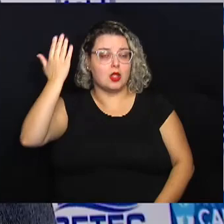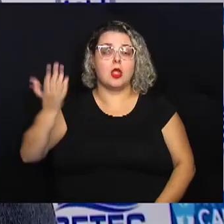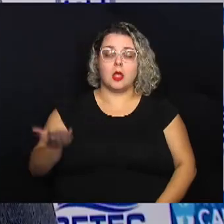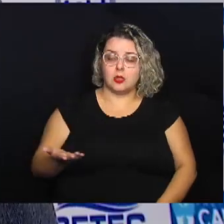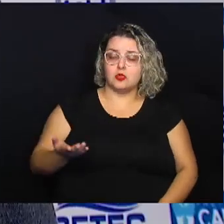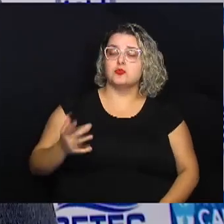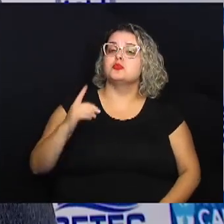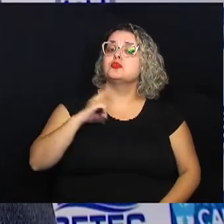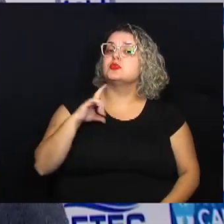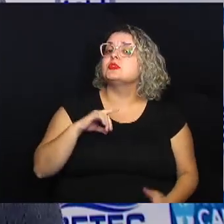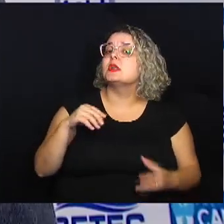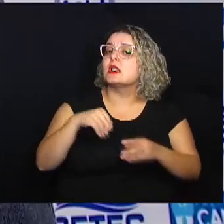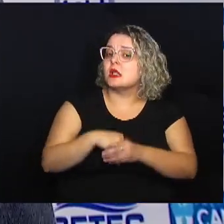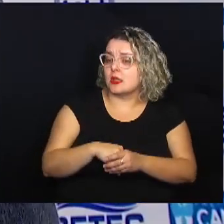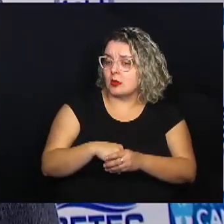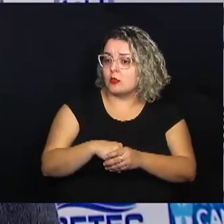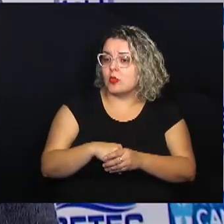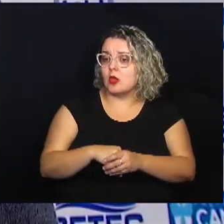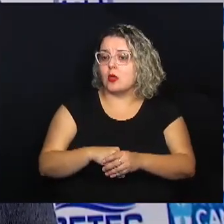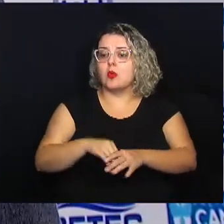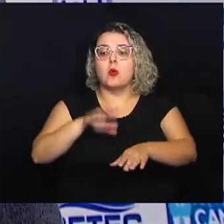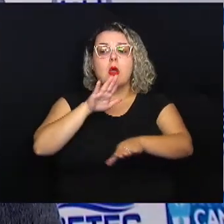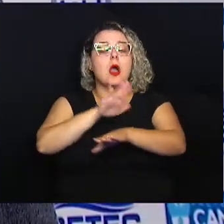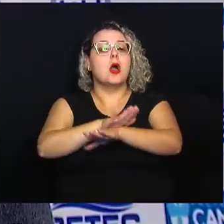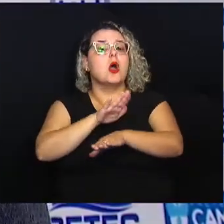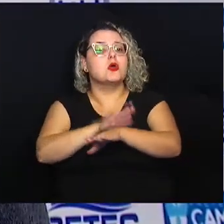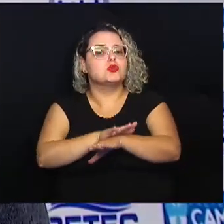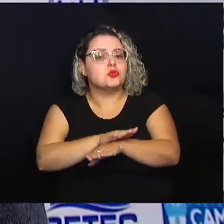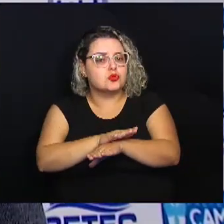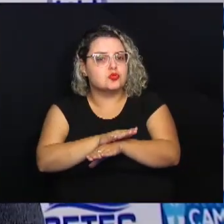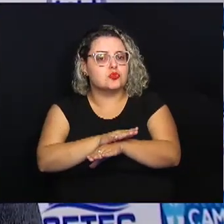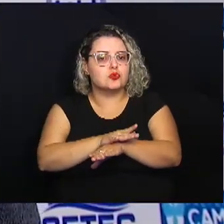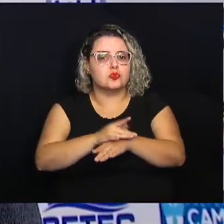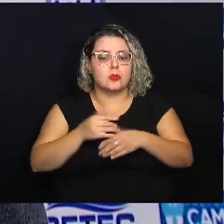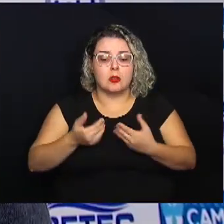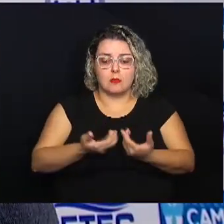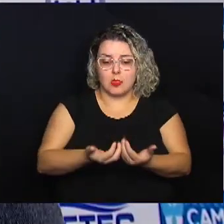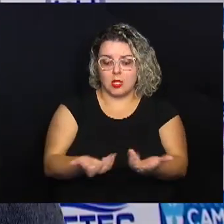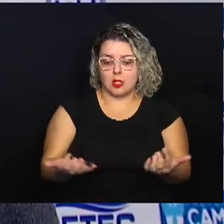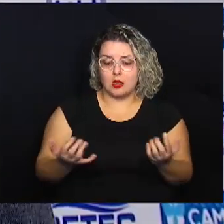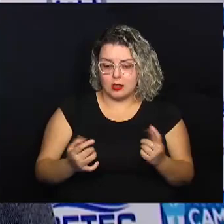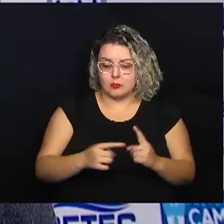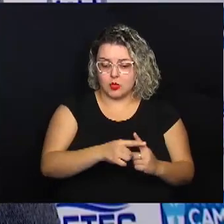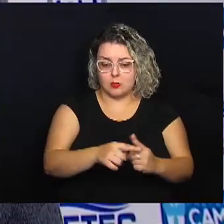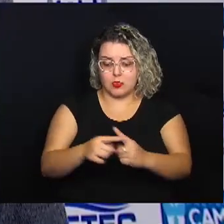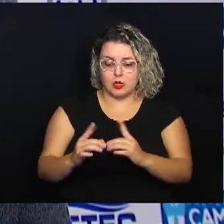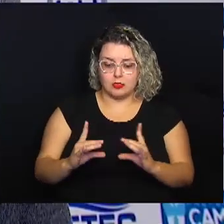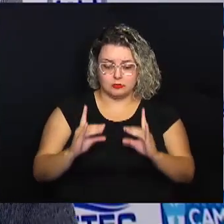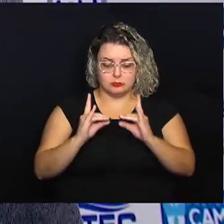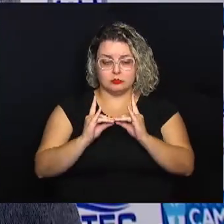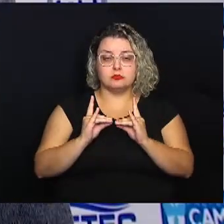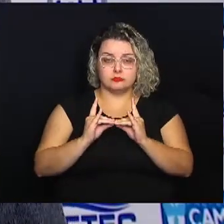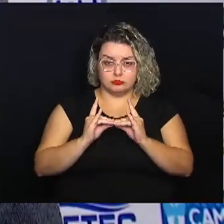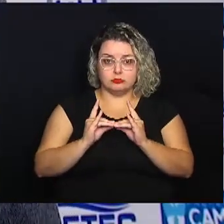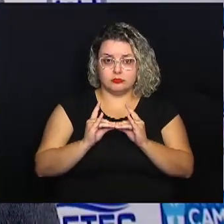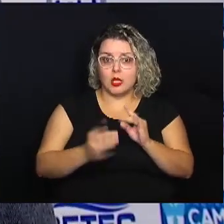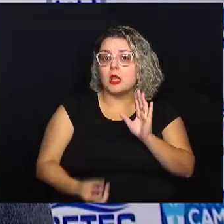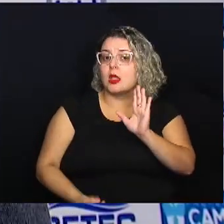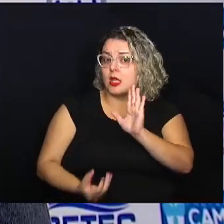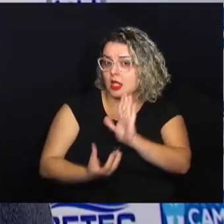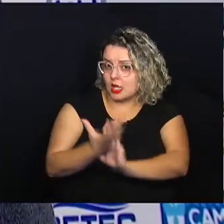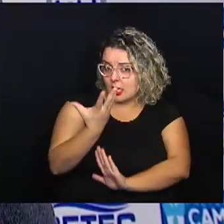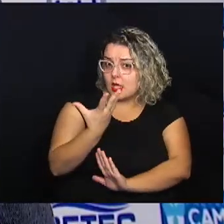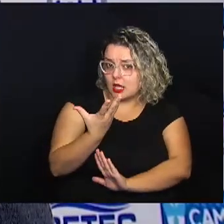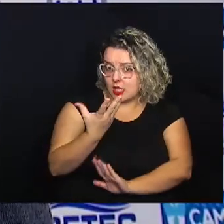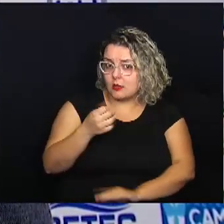a concessão de auxílio funeral. E a resolução que foi promulgada agora pela CETEC, começa a